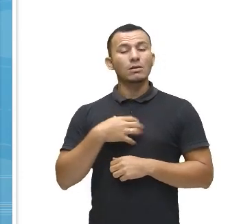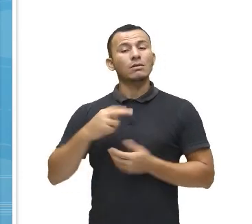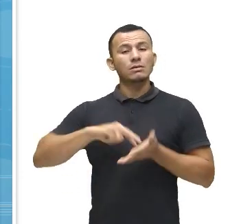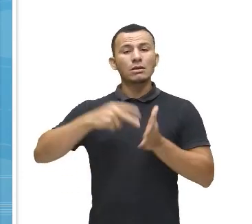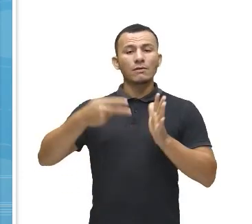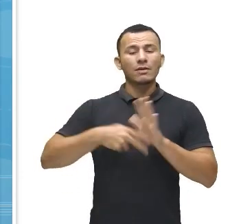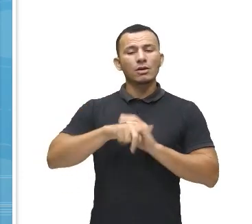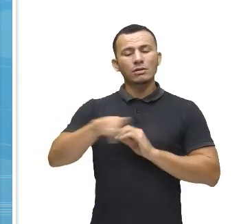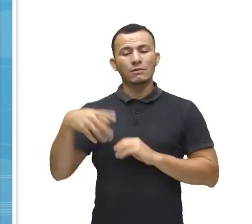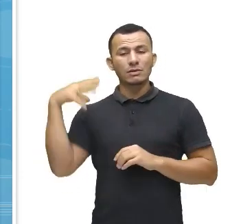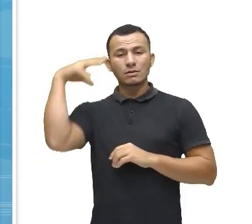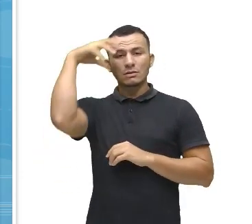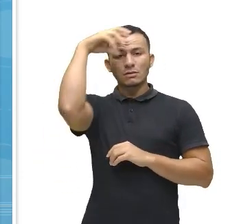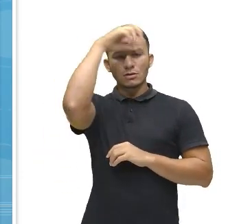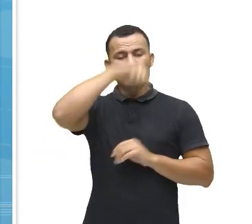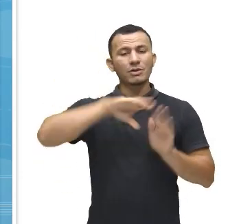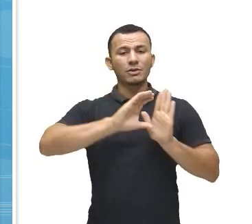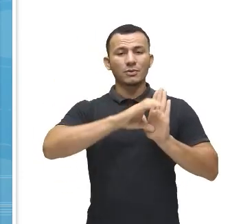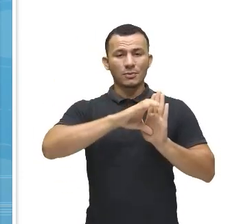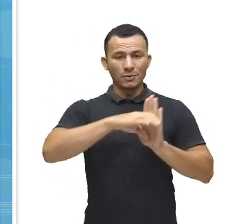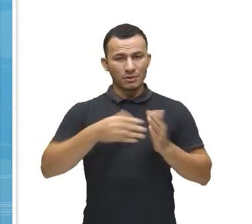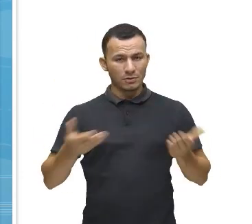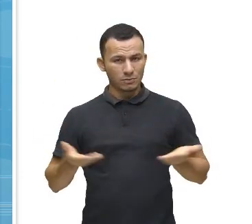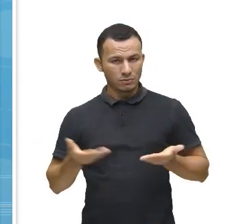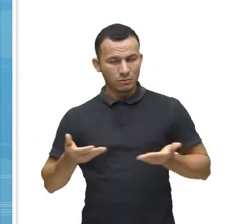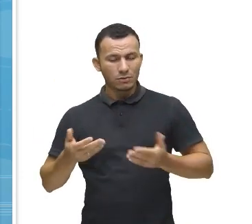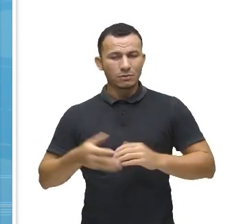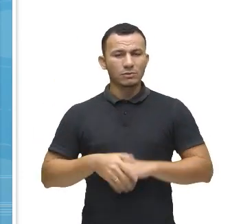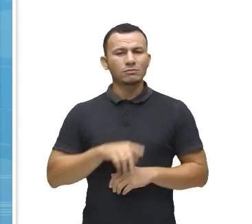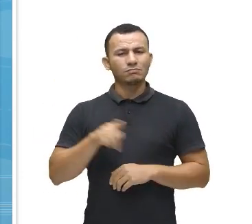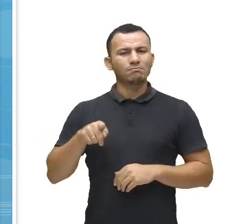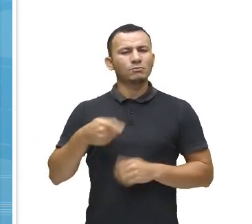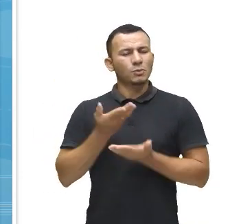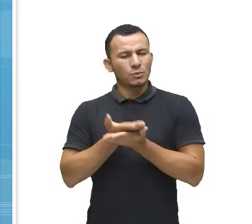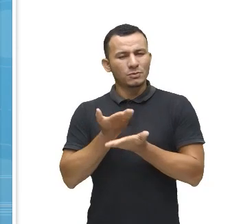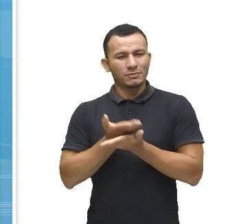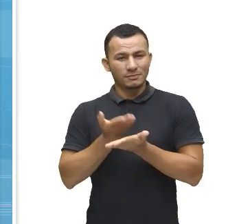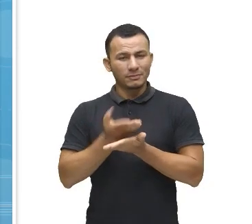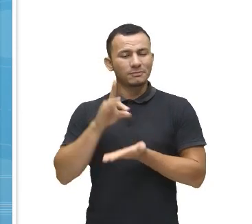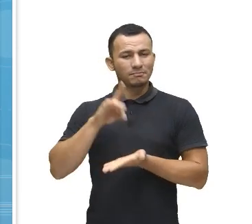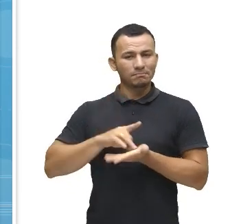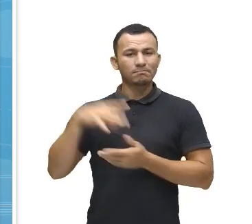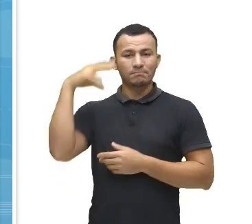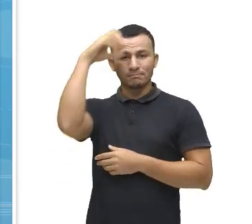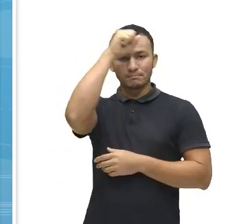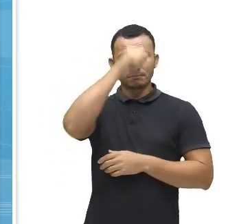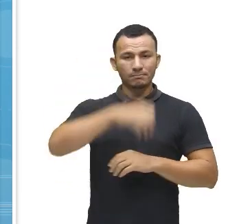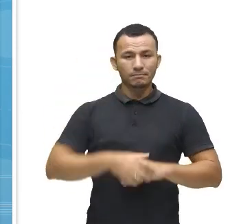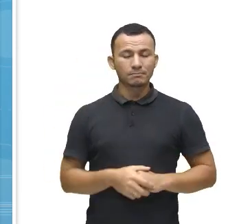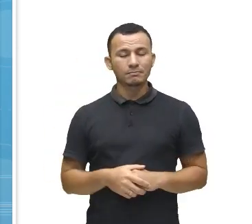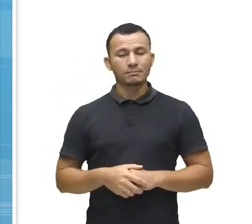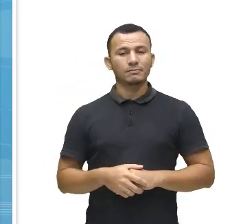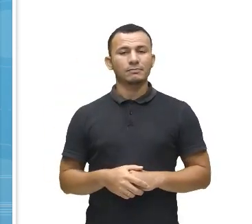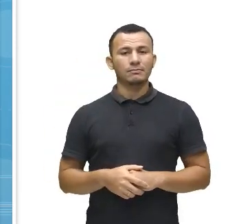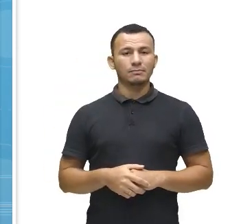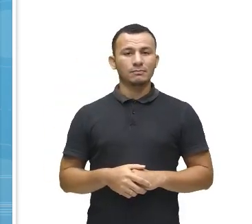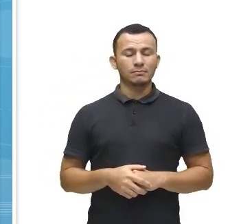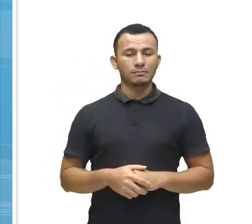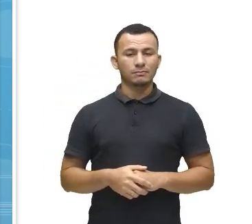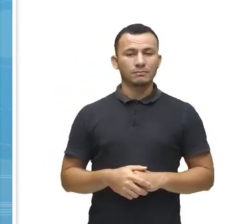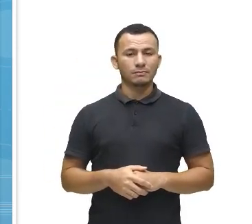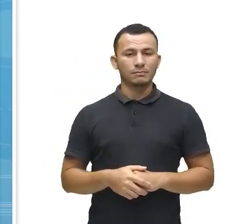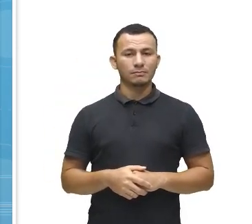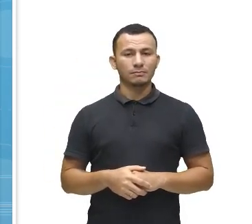estão assimilando o conteúdo, colocando em prática o que vocês estão aprendendo. Ok, gente? Vamos lá agora na resposta da primeira